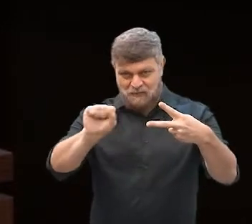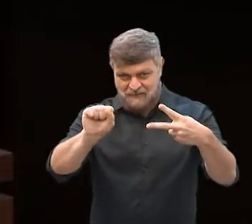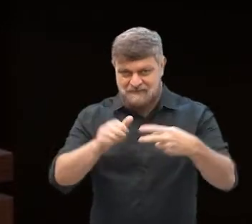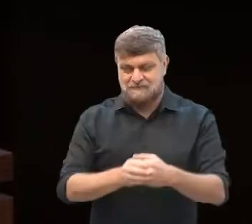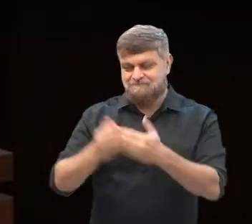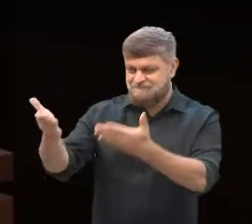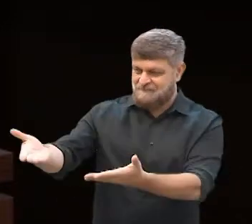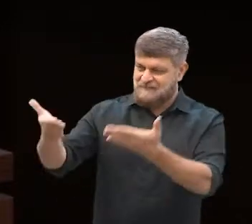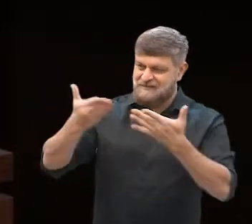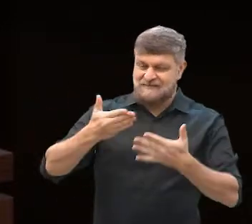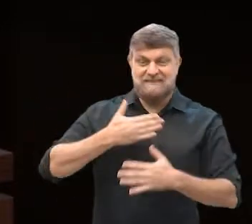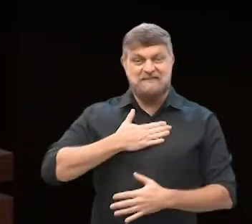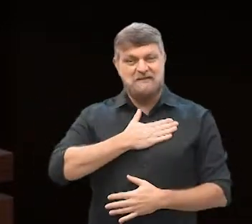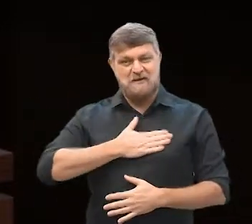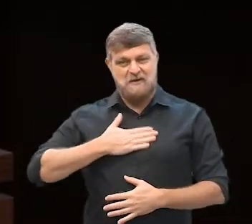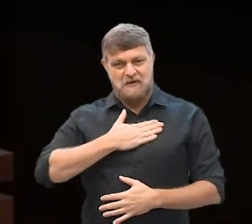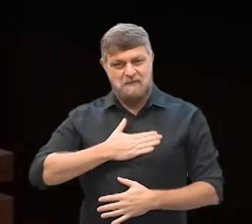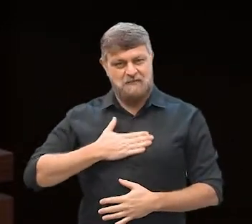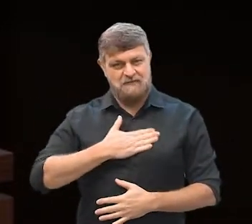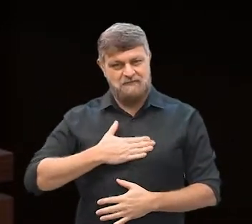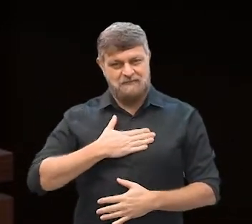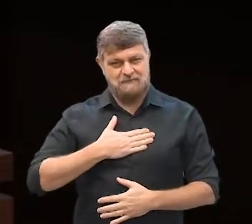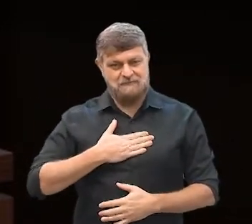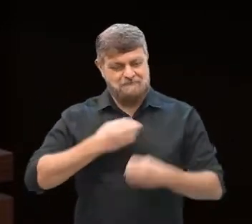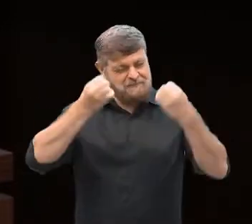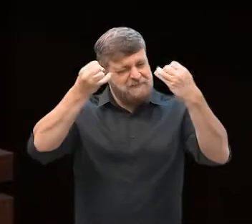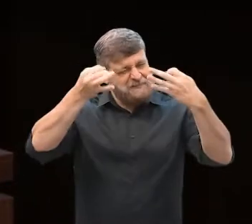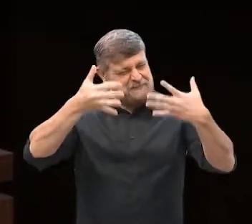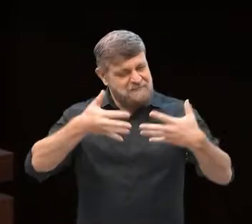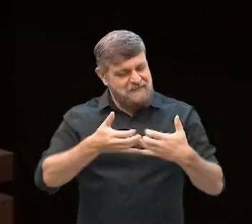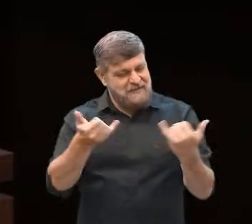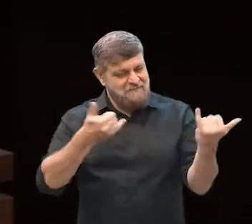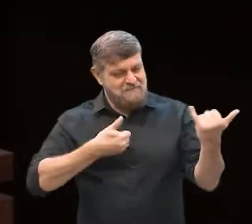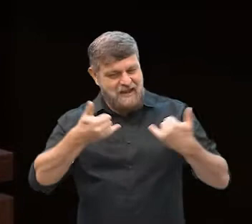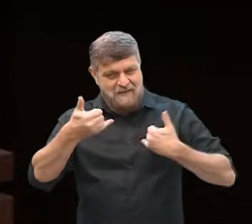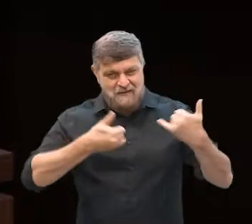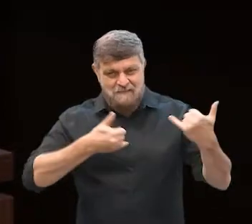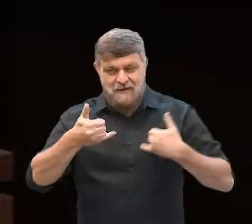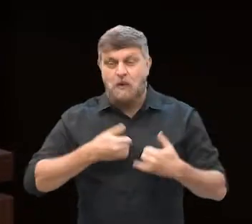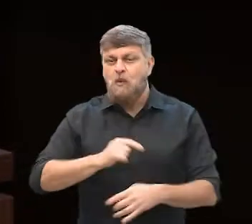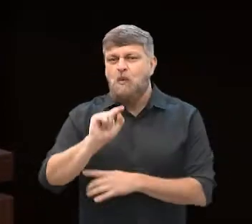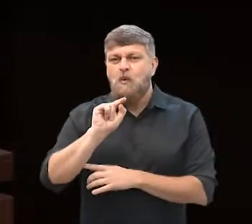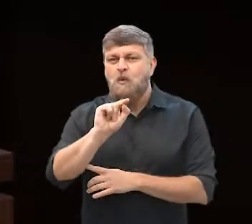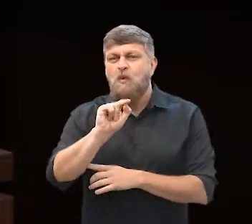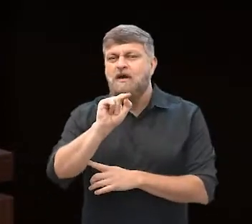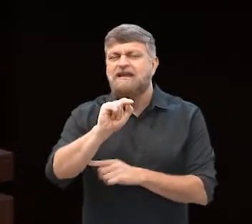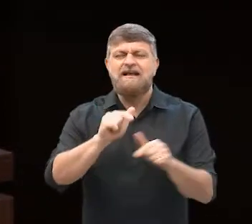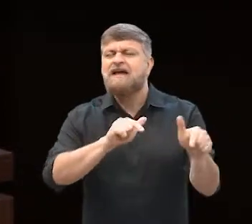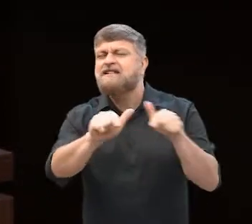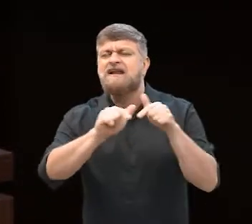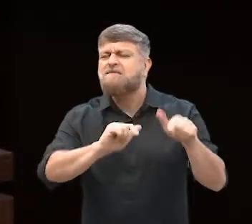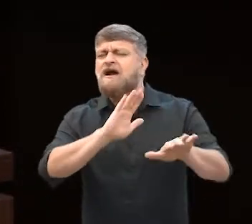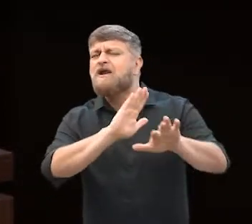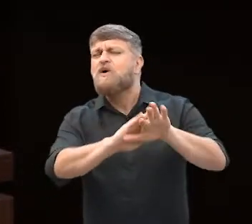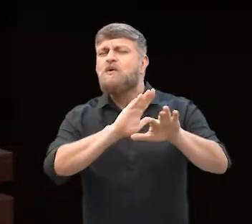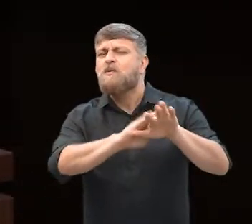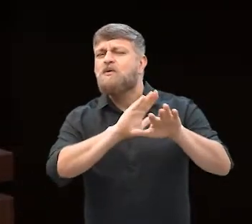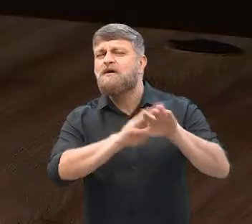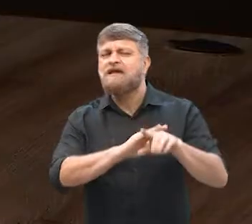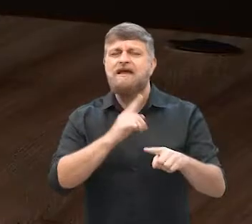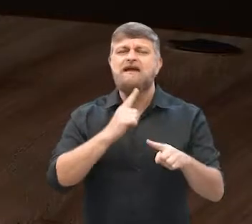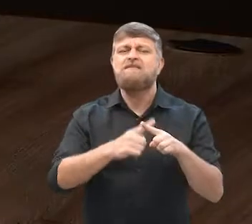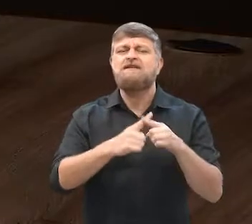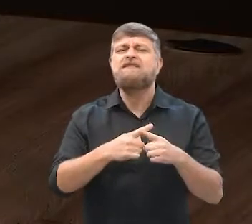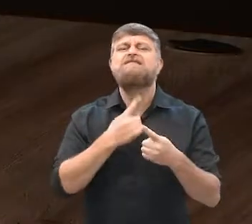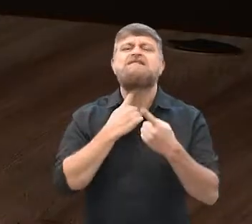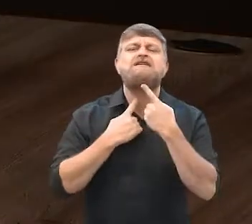Sejam bem-vindos. Me contem, vou começar com a Carolina, o que é o seu negócio e o que